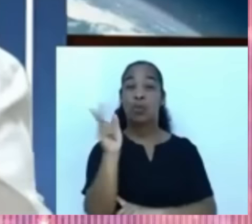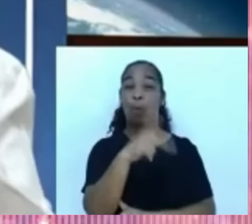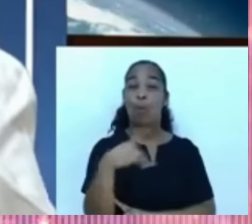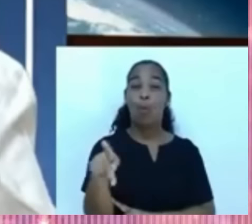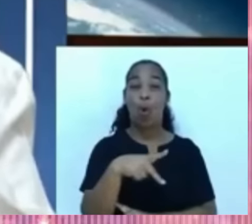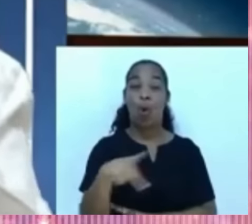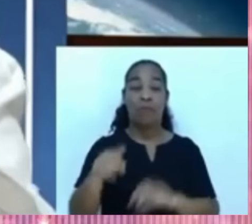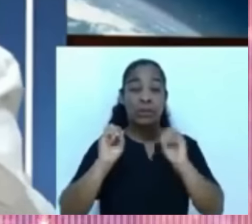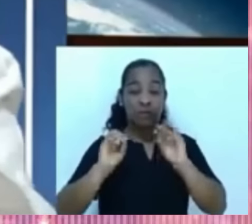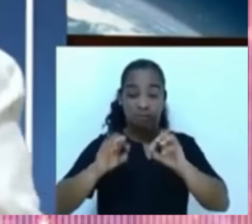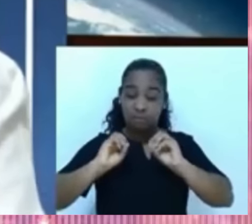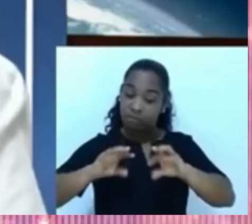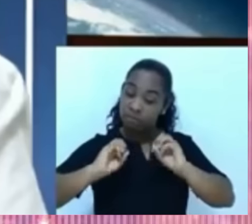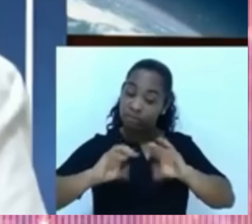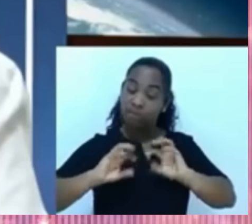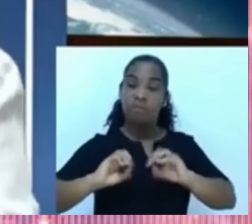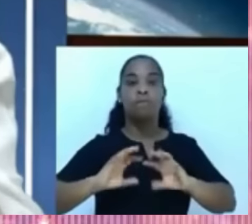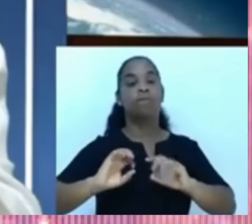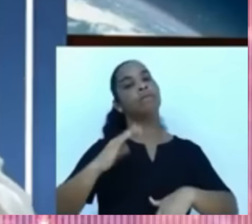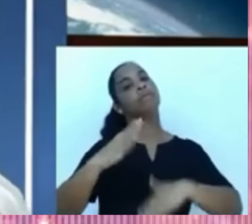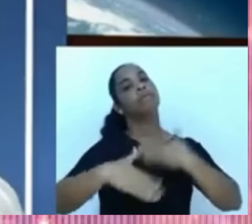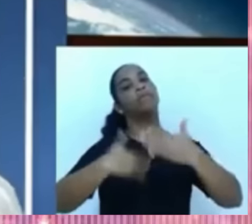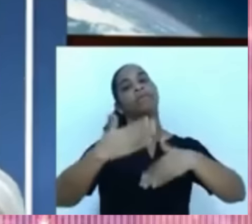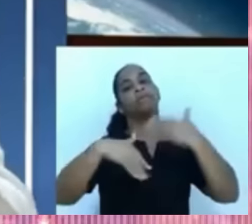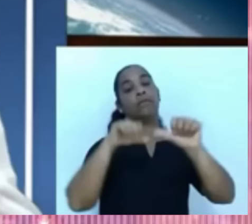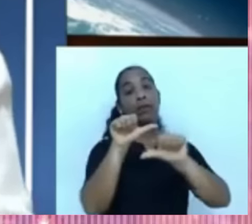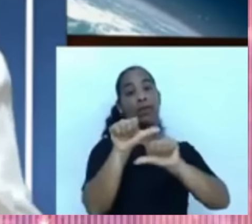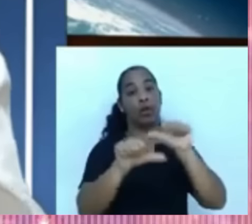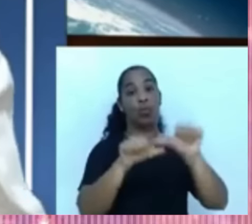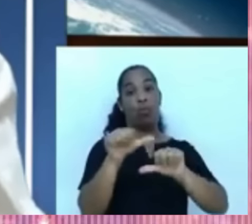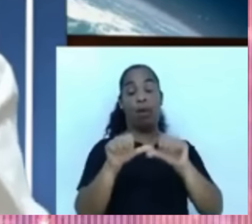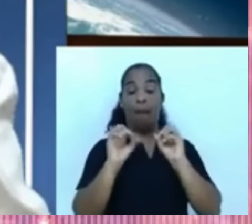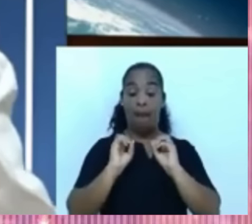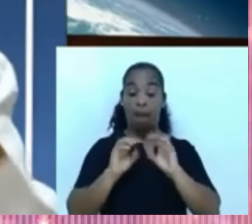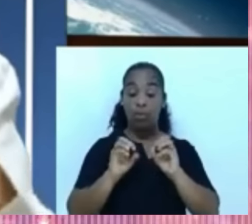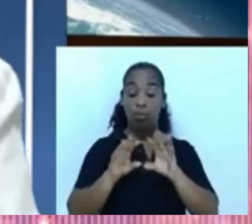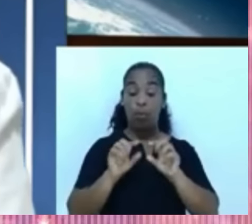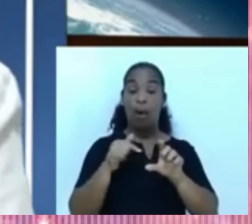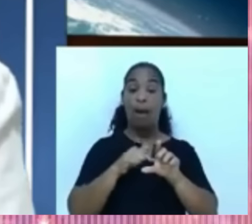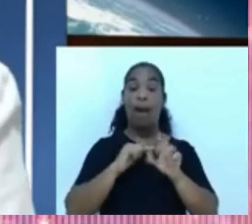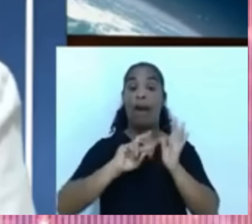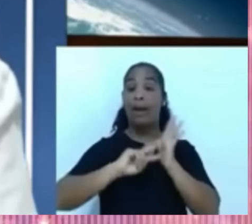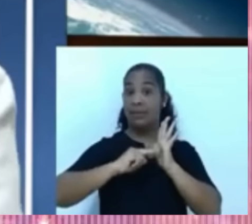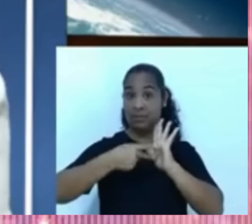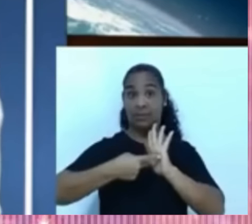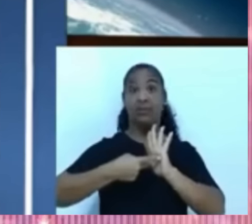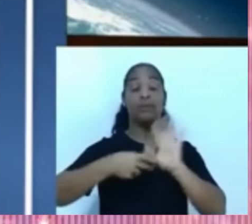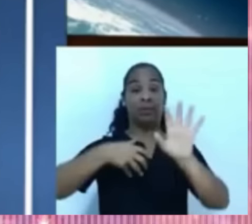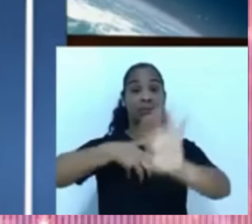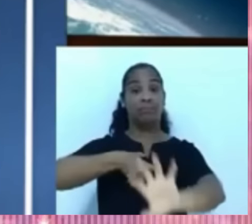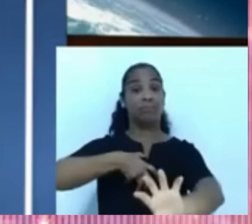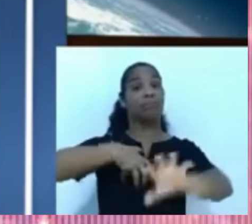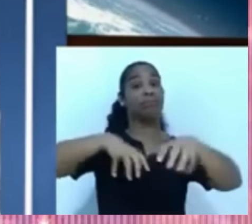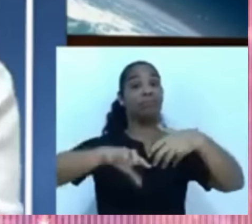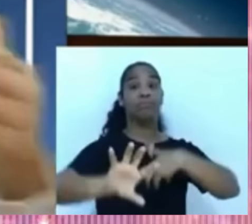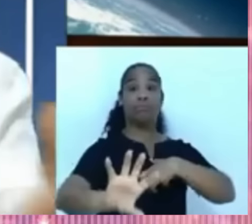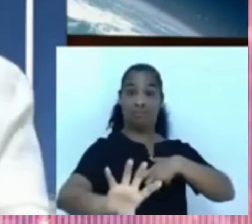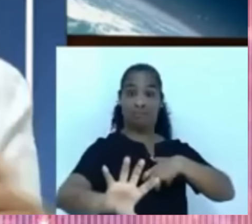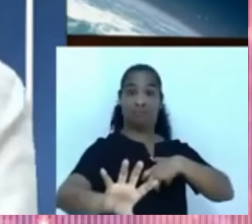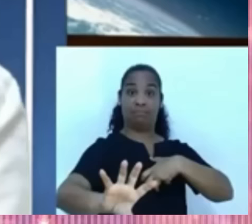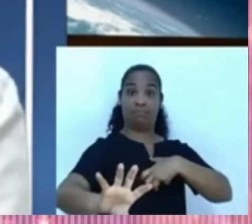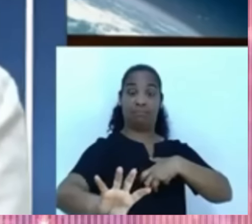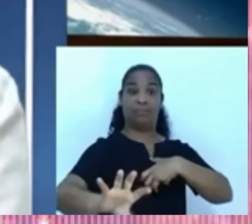reflexos condicionados educar e criar reflexo condicionado quem não é bem é